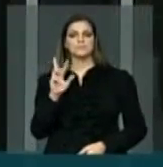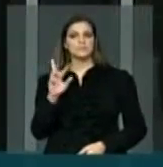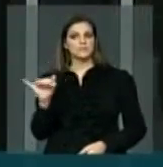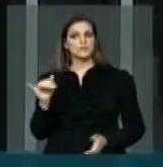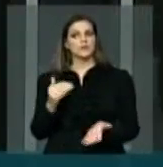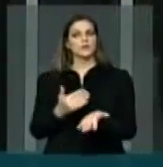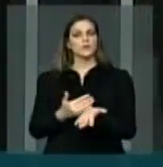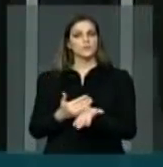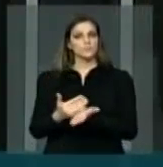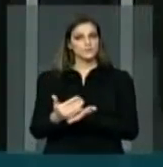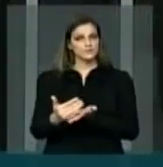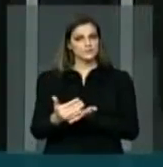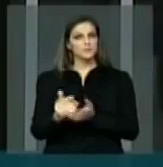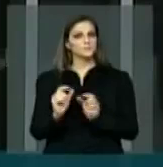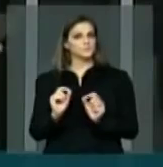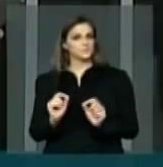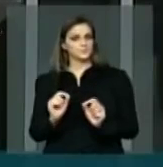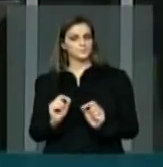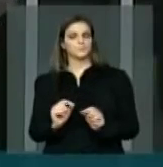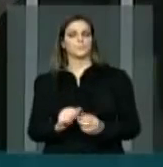iniciando a entrega de